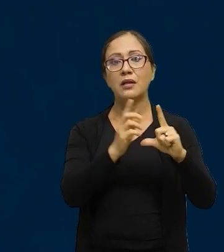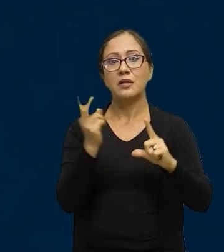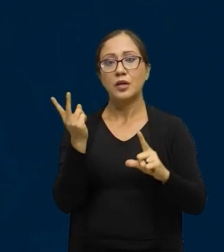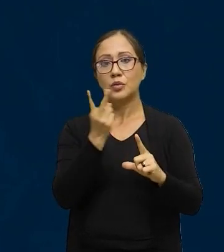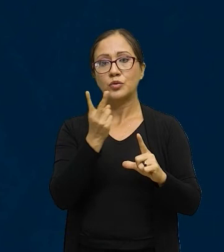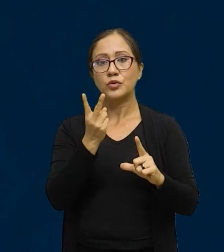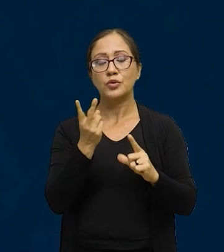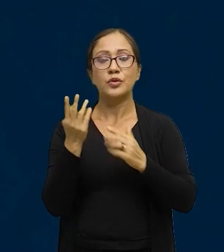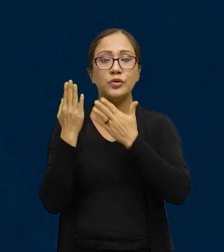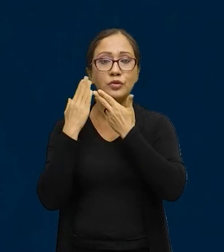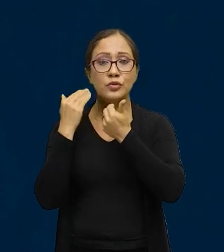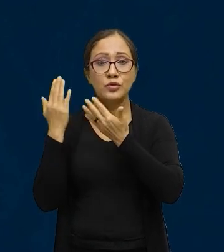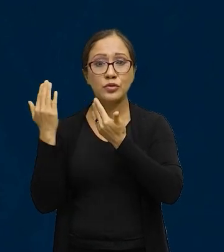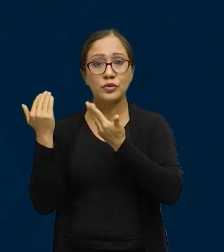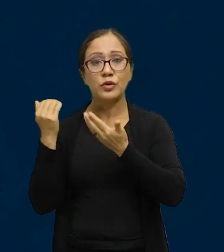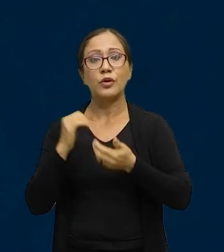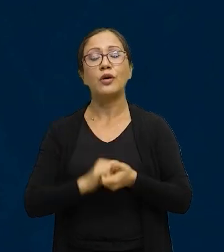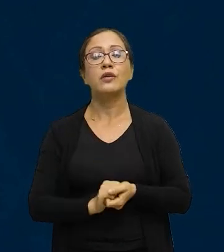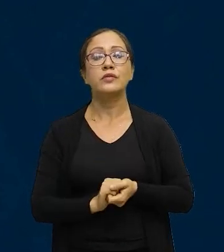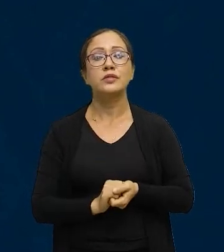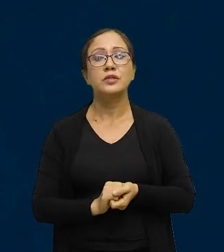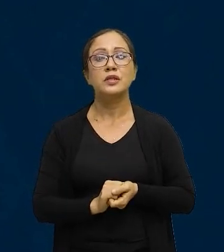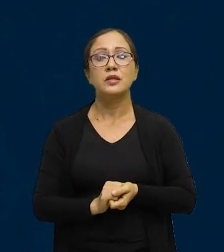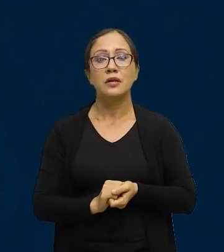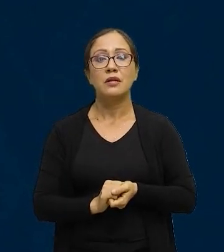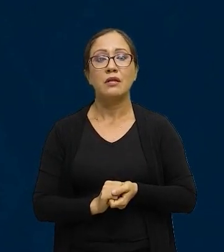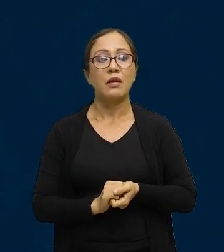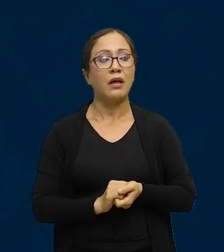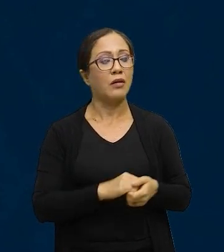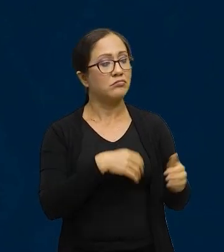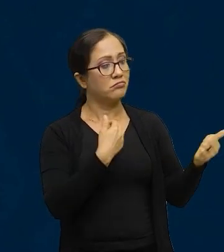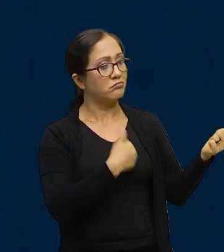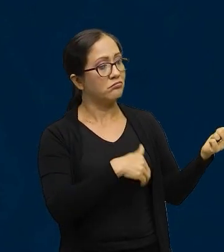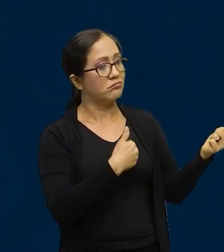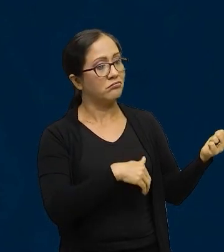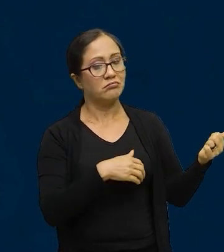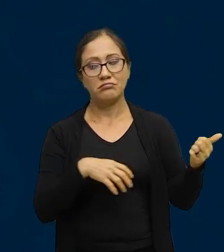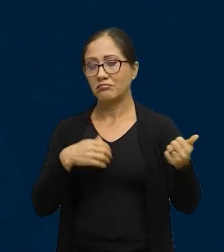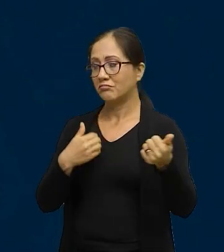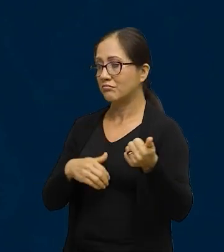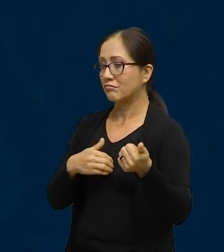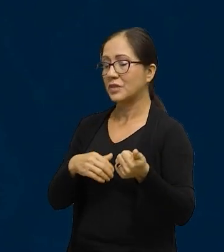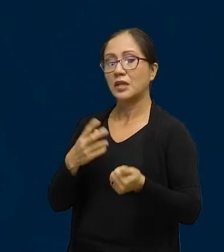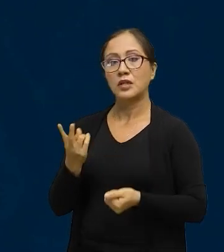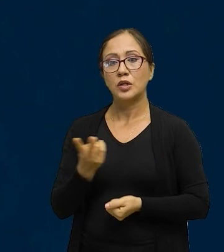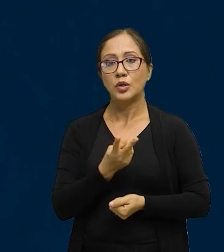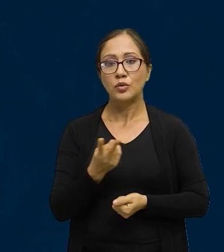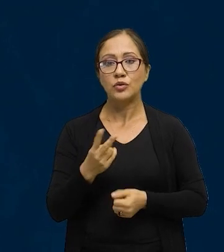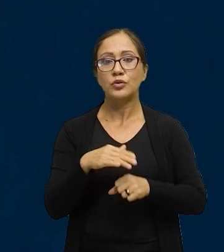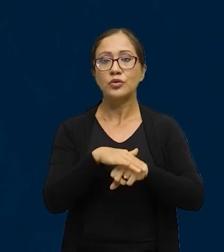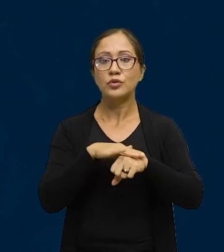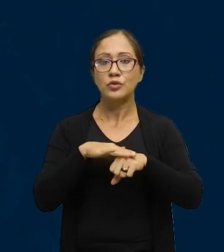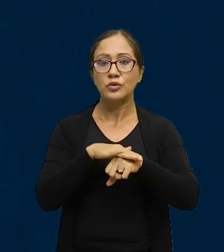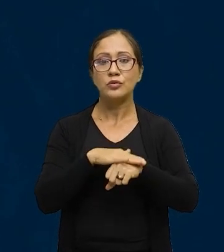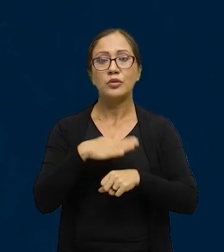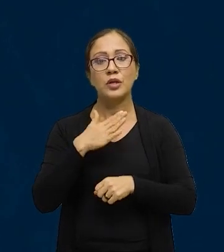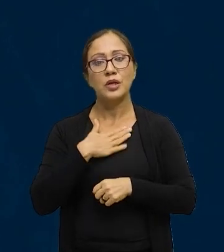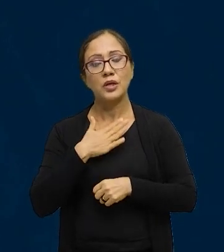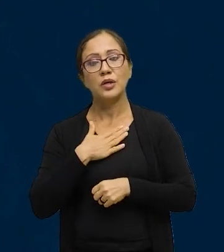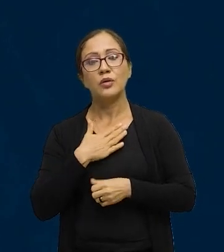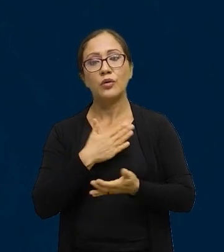em que este primeiro jovem fala sobre a canção. Eu iniciei minha